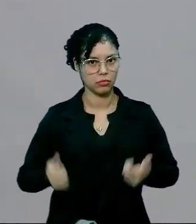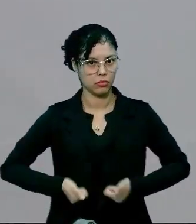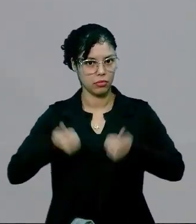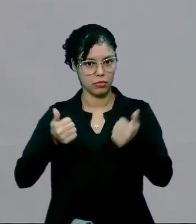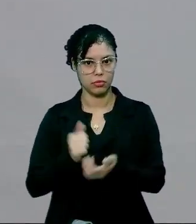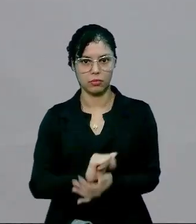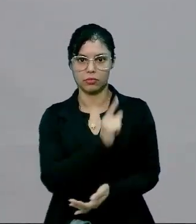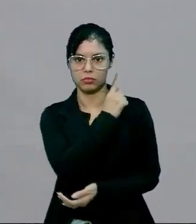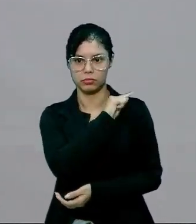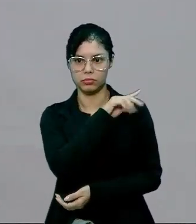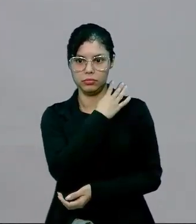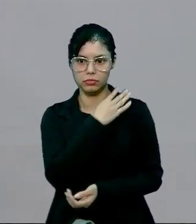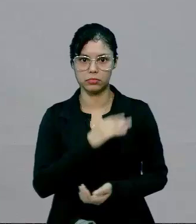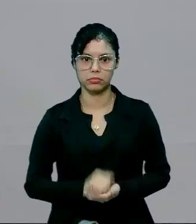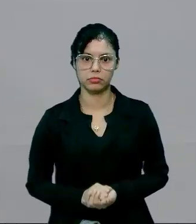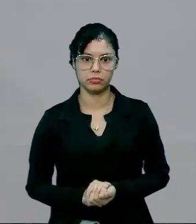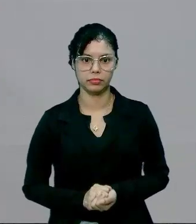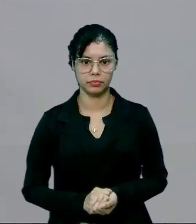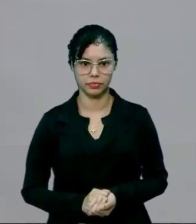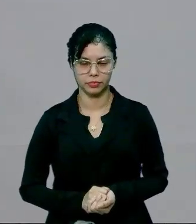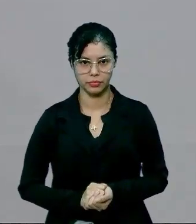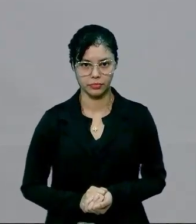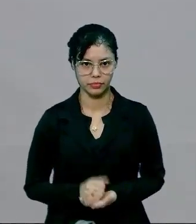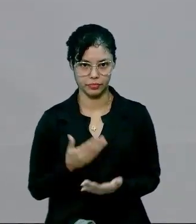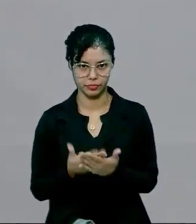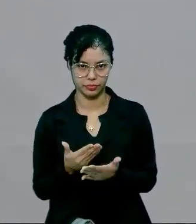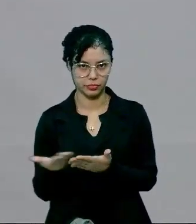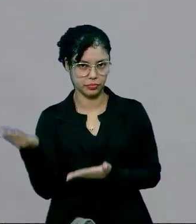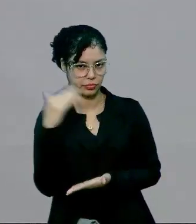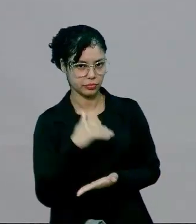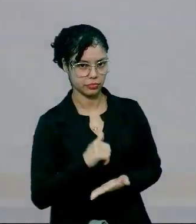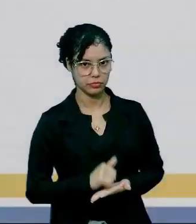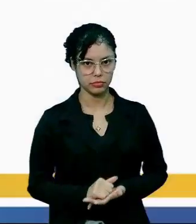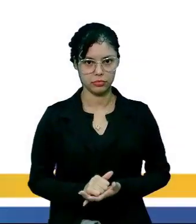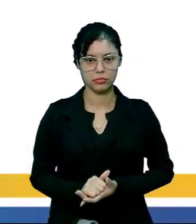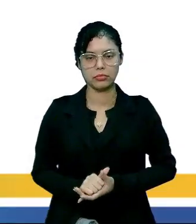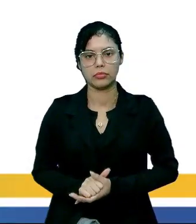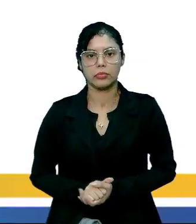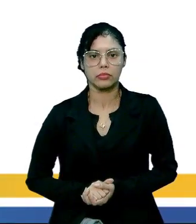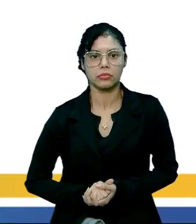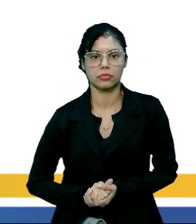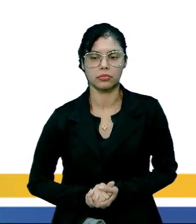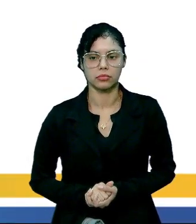Enem número 1. Então, vamos à nossa aula. Vamos lá?